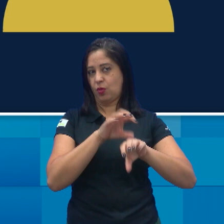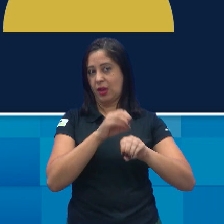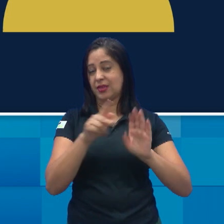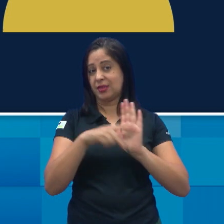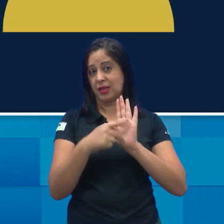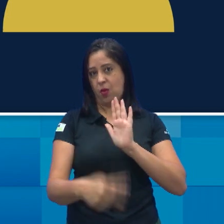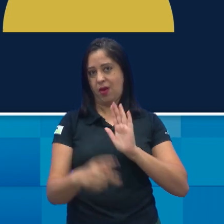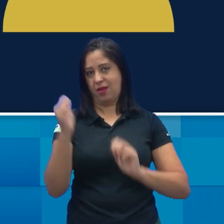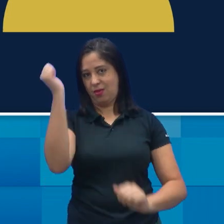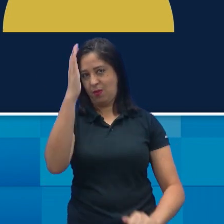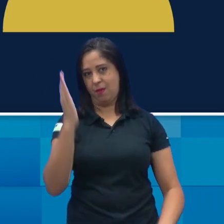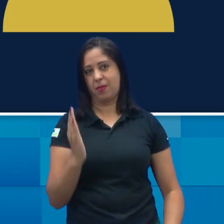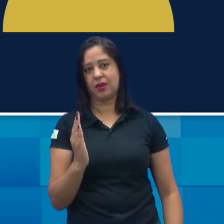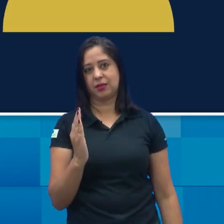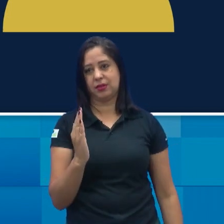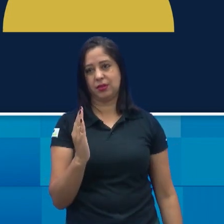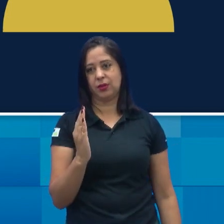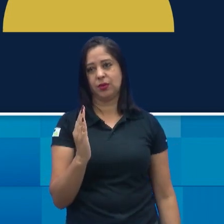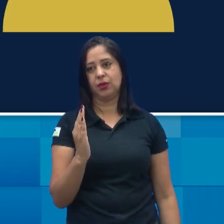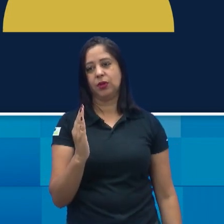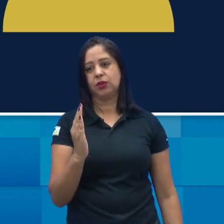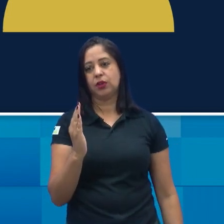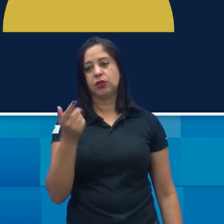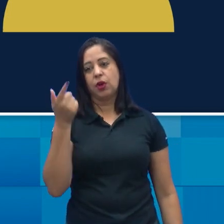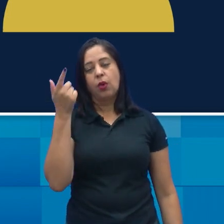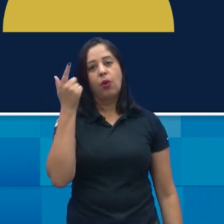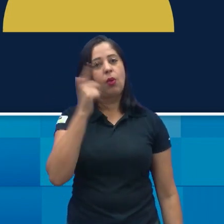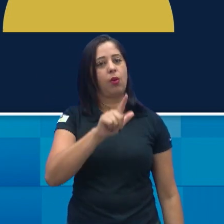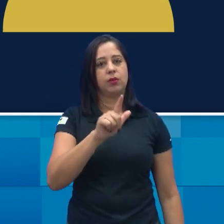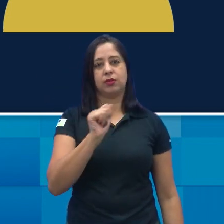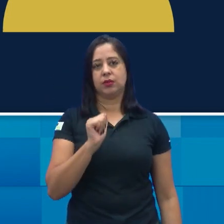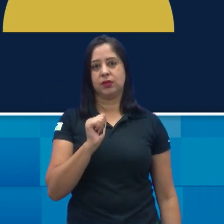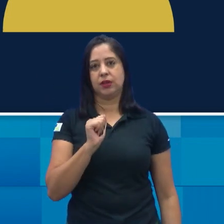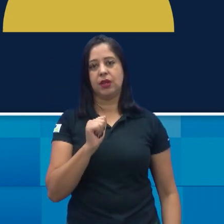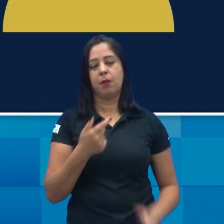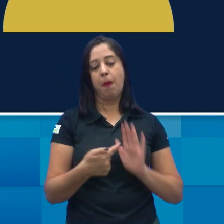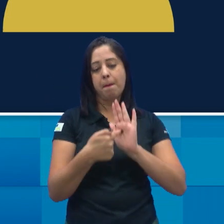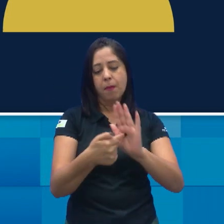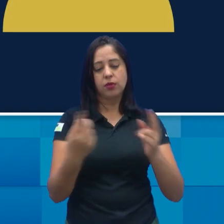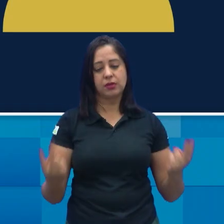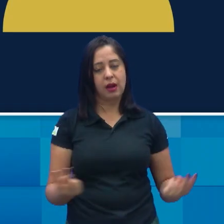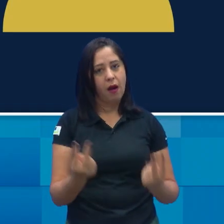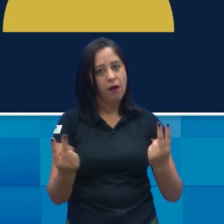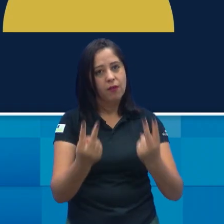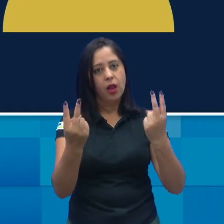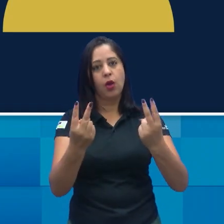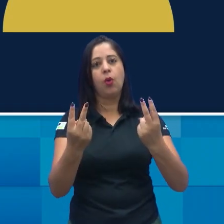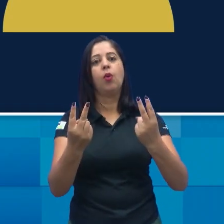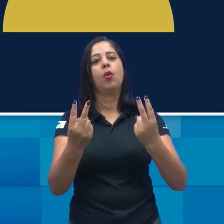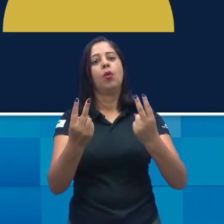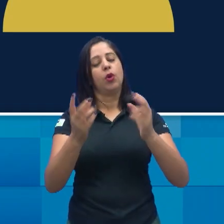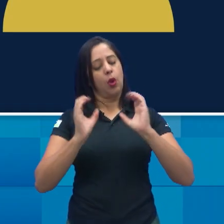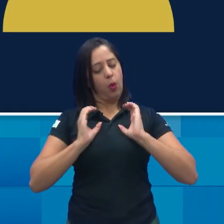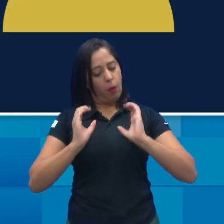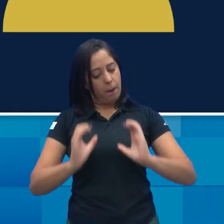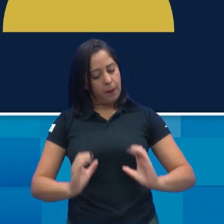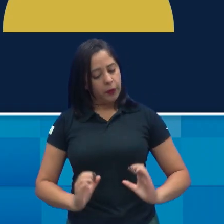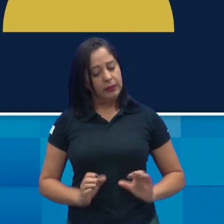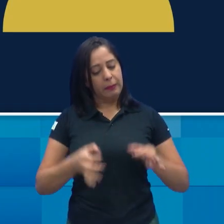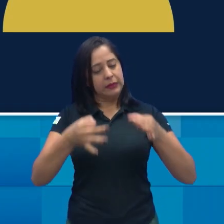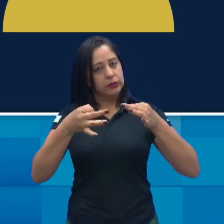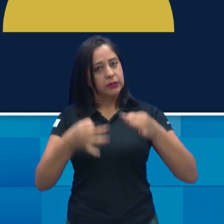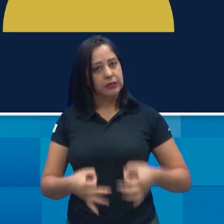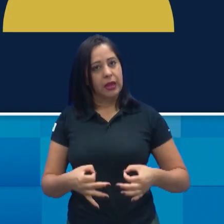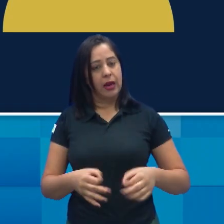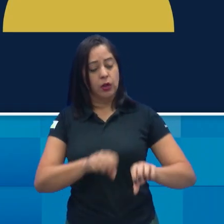país, onde nós conseguimos implementar valores como a disciplina, o ensinar a criança